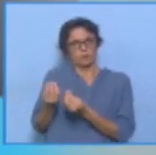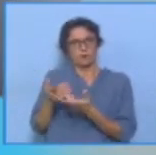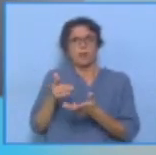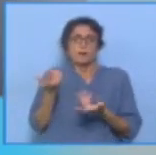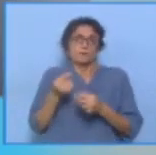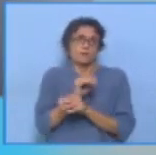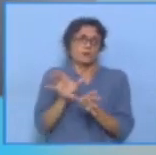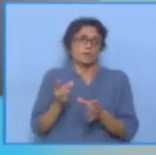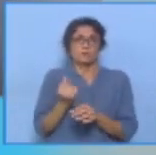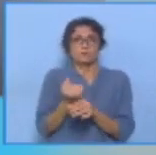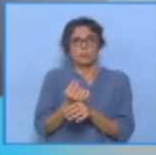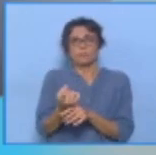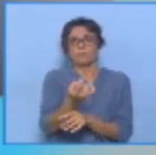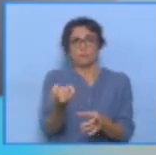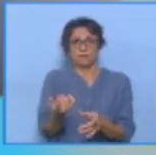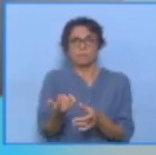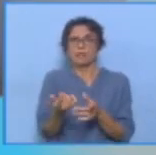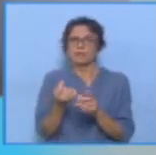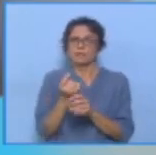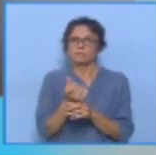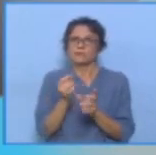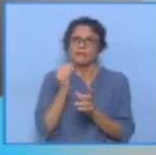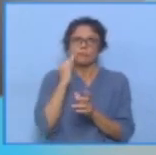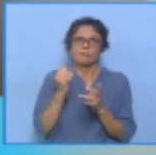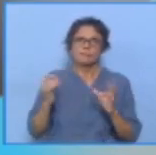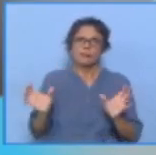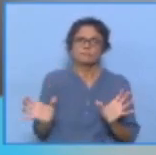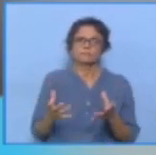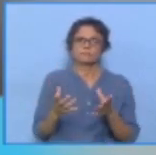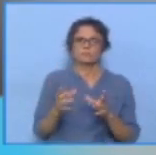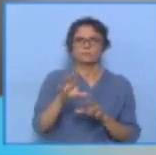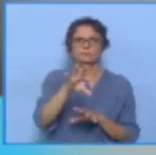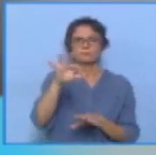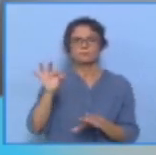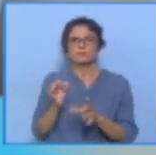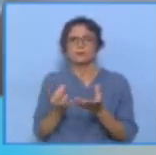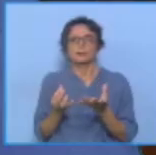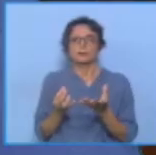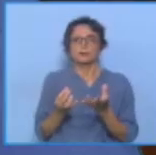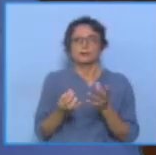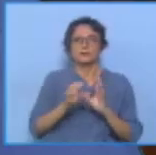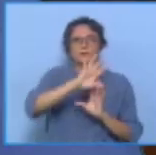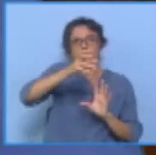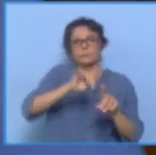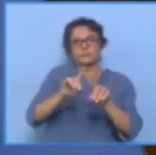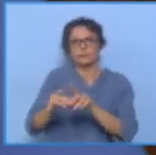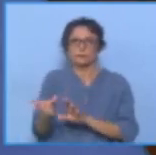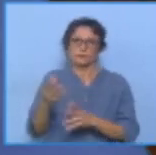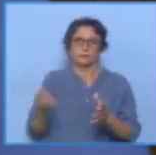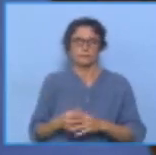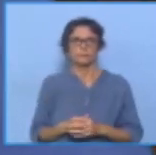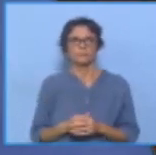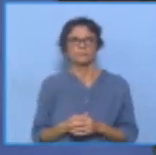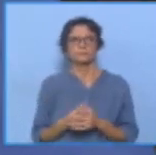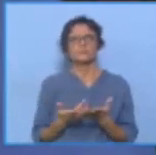por fazer de tornar o colégio mais representativo do que é a Igreja Católica hoje em dia. E o que representa o Colégio Cardinalício para Portugal? Agora